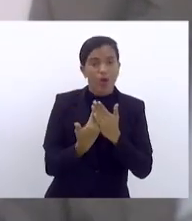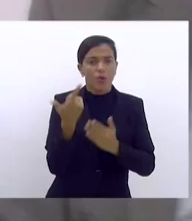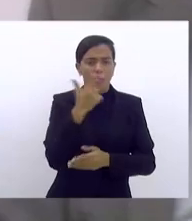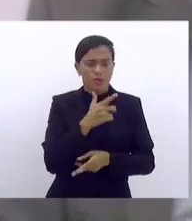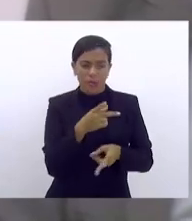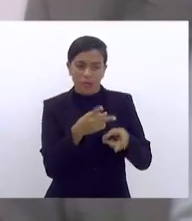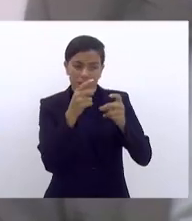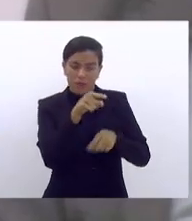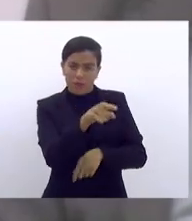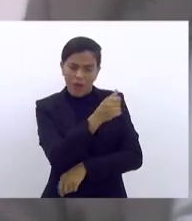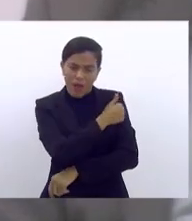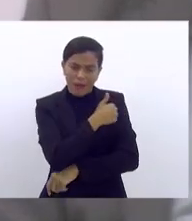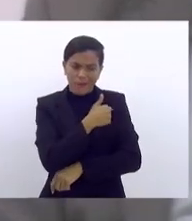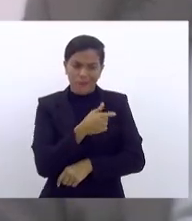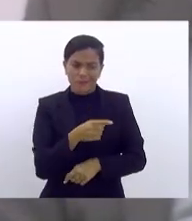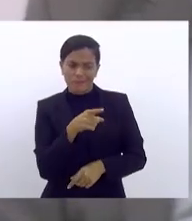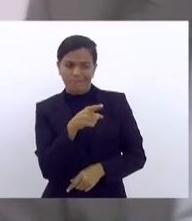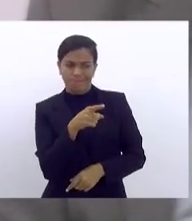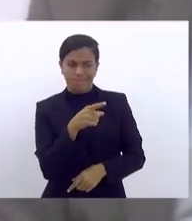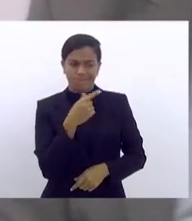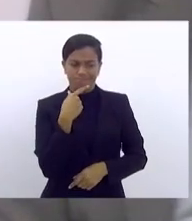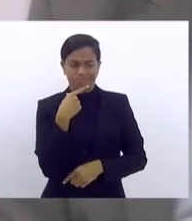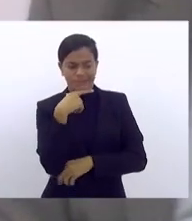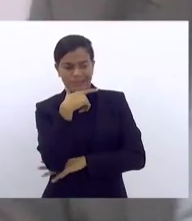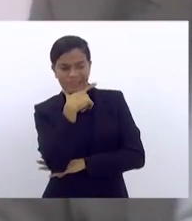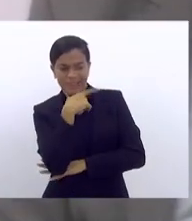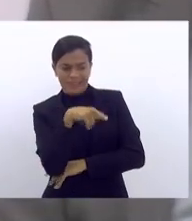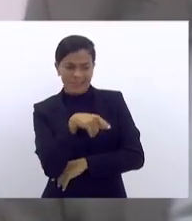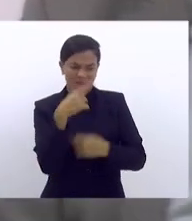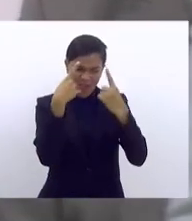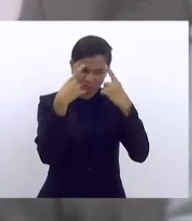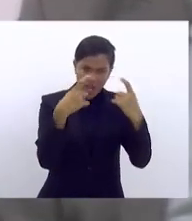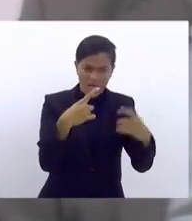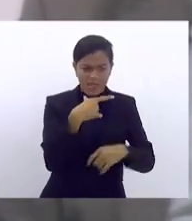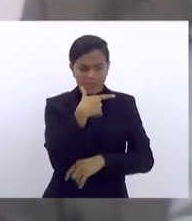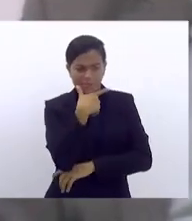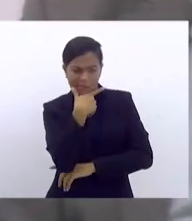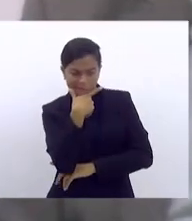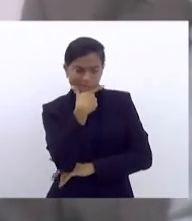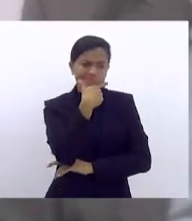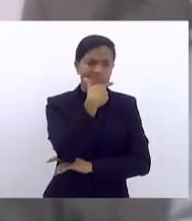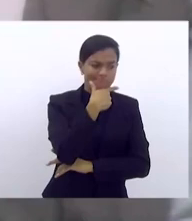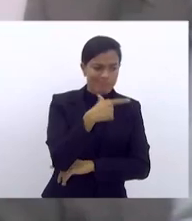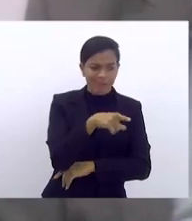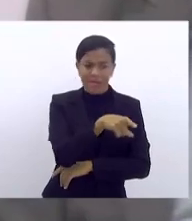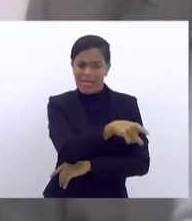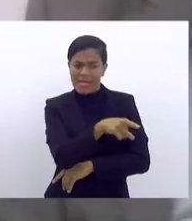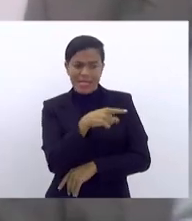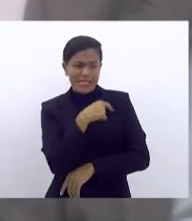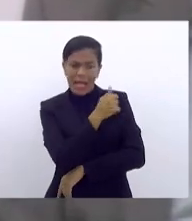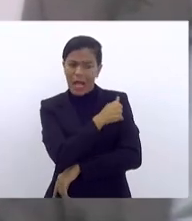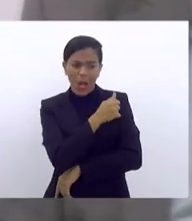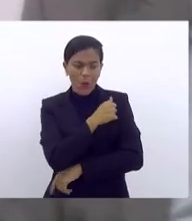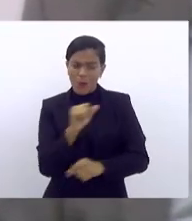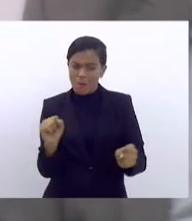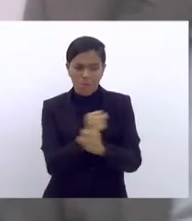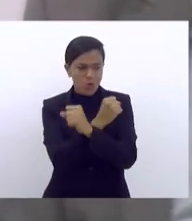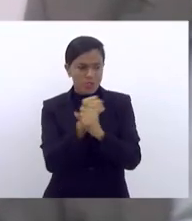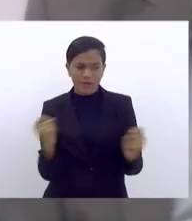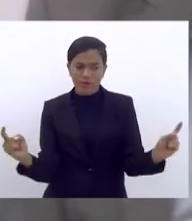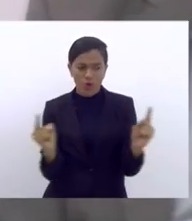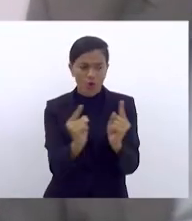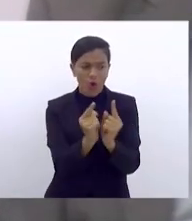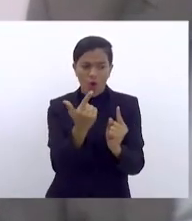está bem o aluno que está dando sinais de associação à violência que está dando sinais de incapacidade de conviver com outros alunos